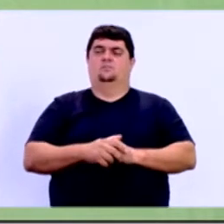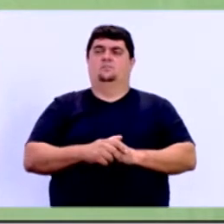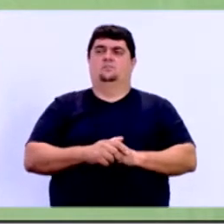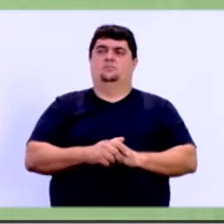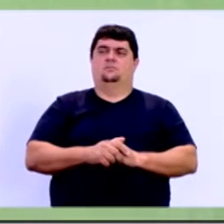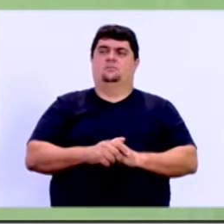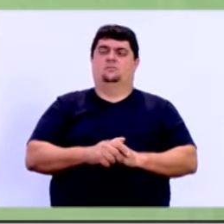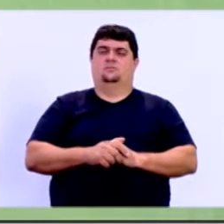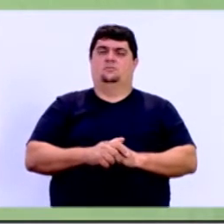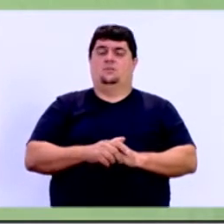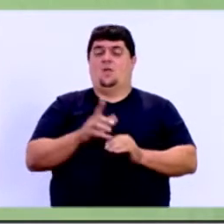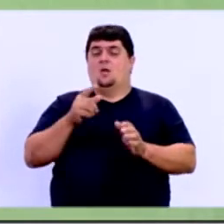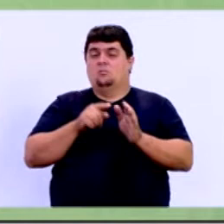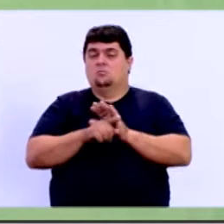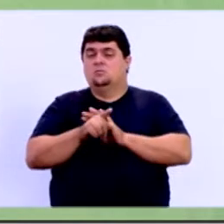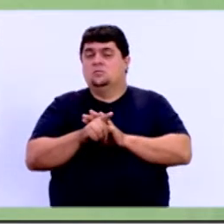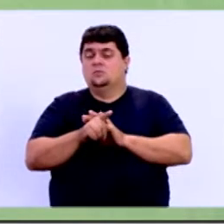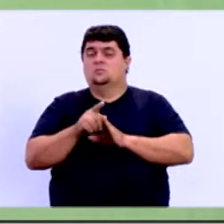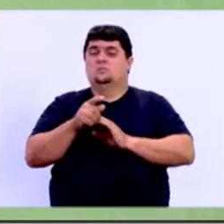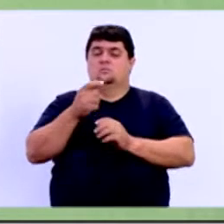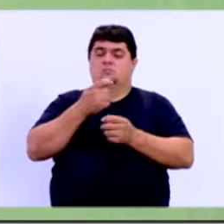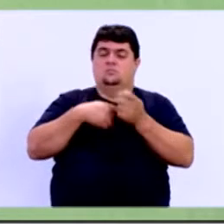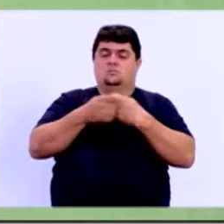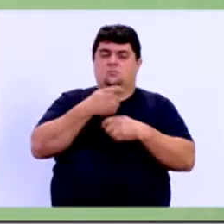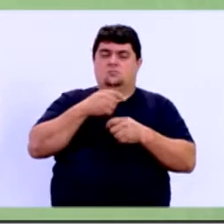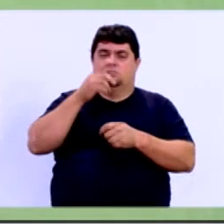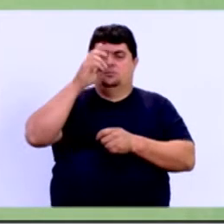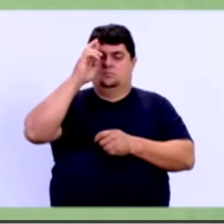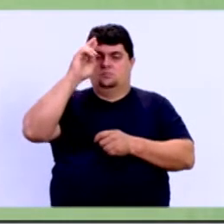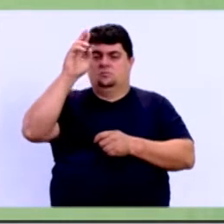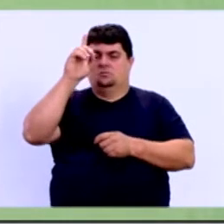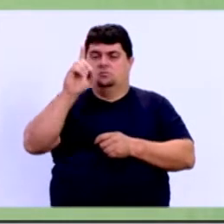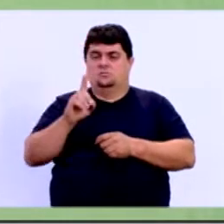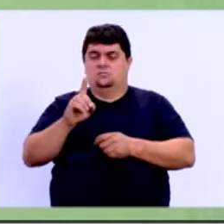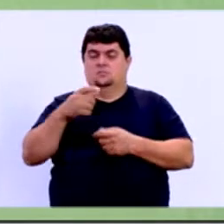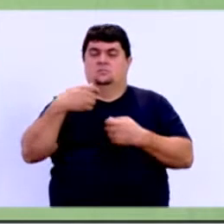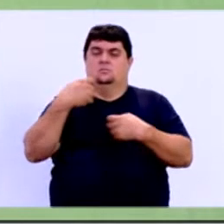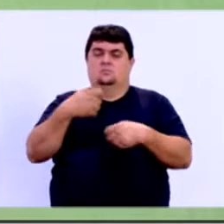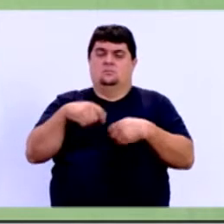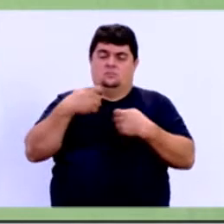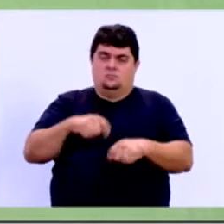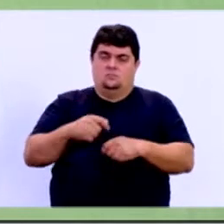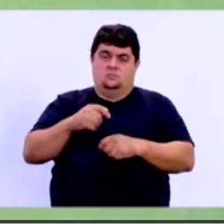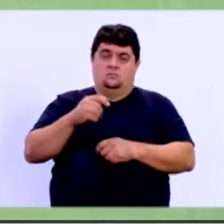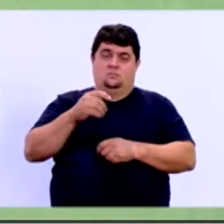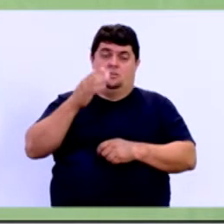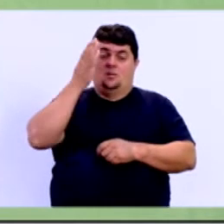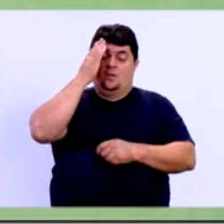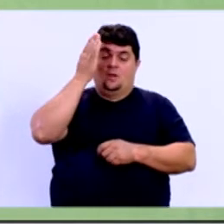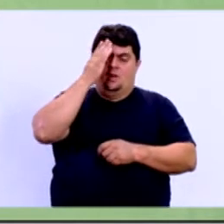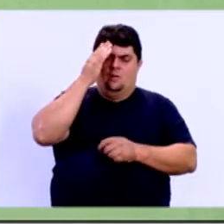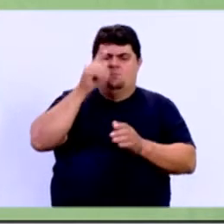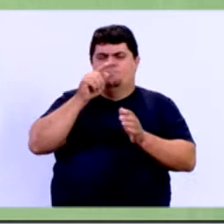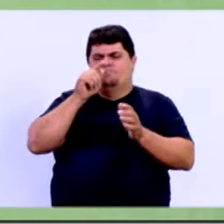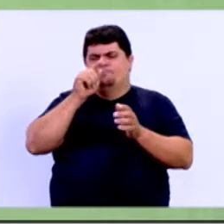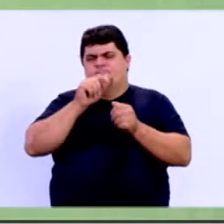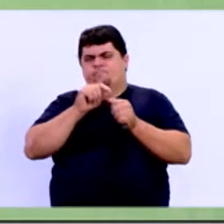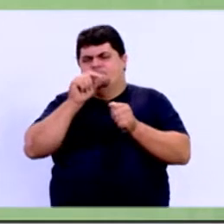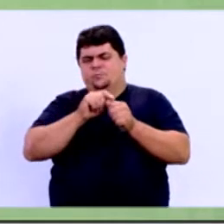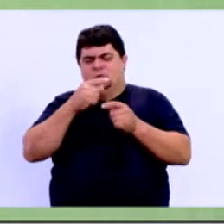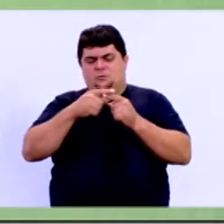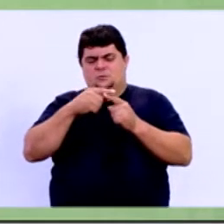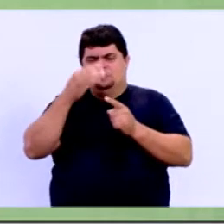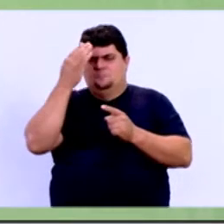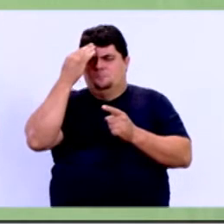são questionamentos que o próprio executivo, que o próprio administrador precisa realizar, né, para poder